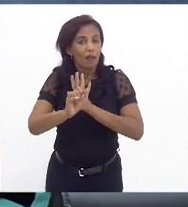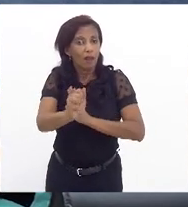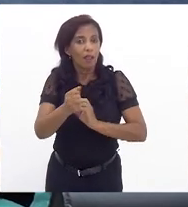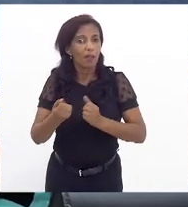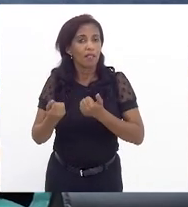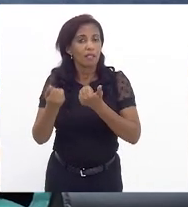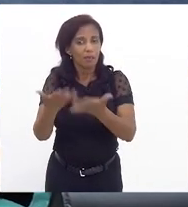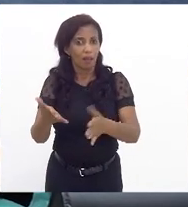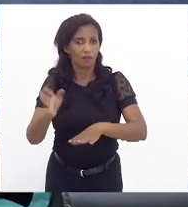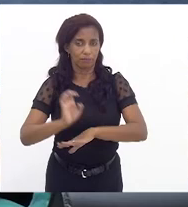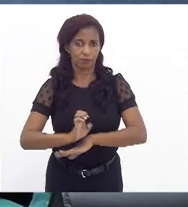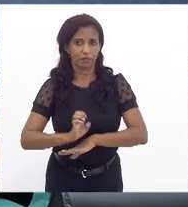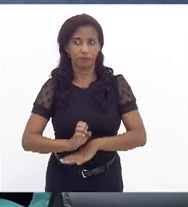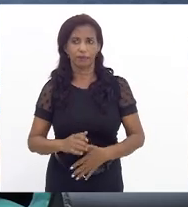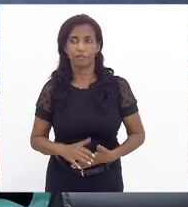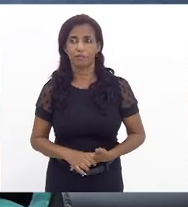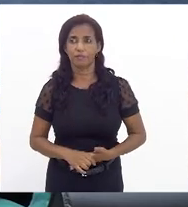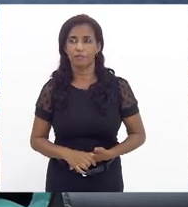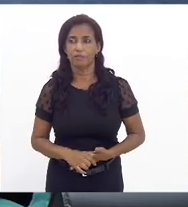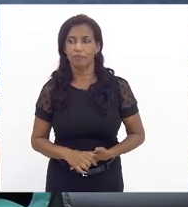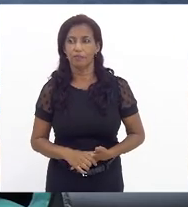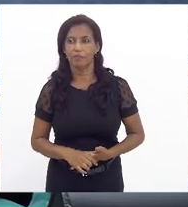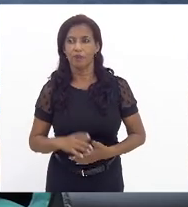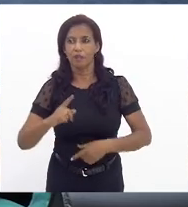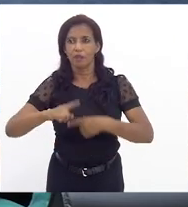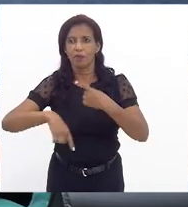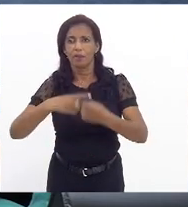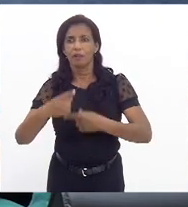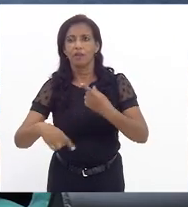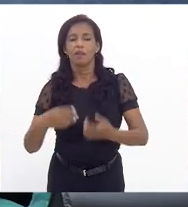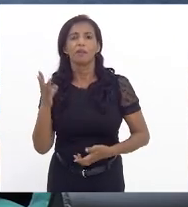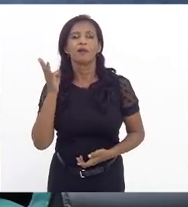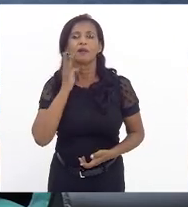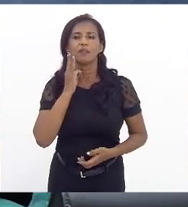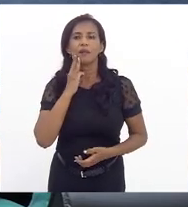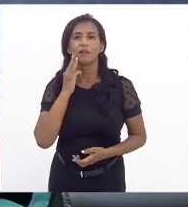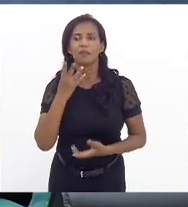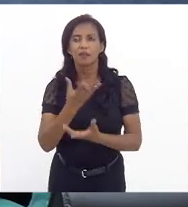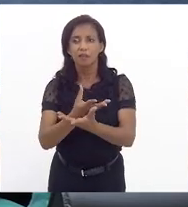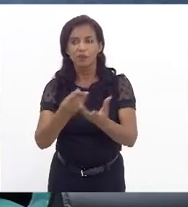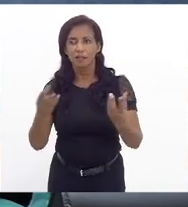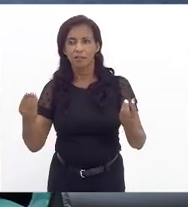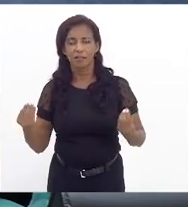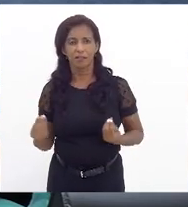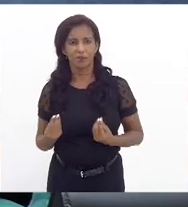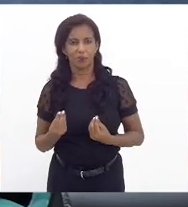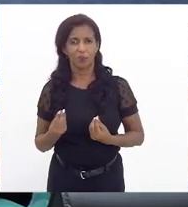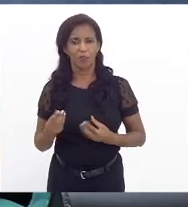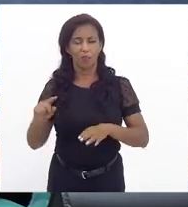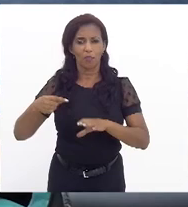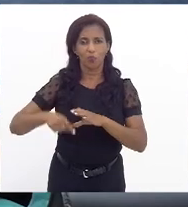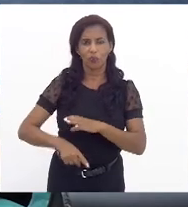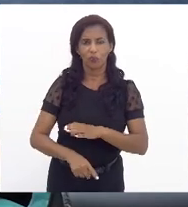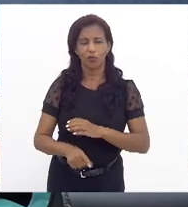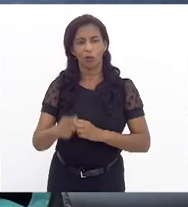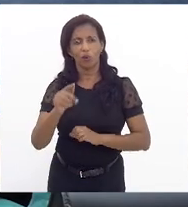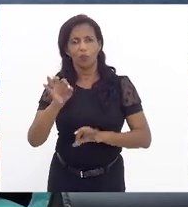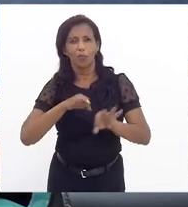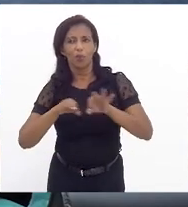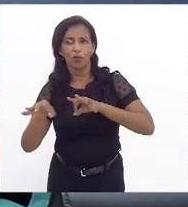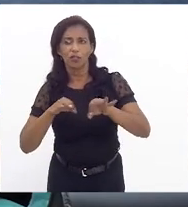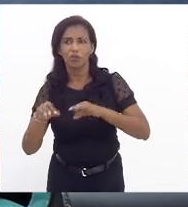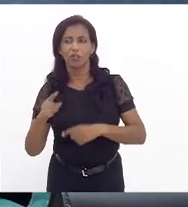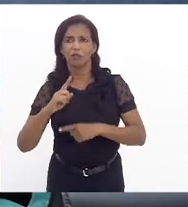estado do Rio de Janeiro. Posteriormente, o Valdeque deu muitas sugestões, aprofundou o projeto,